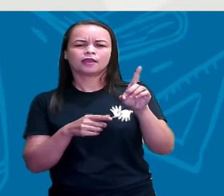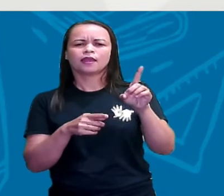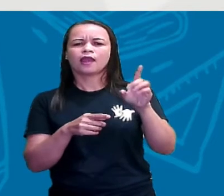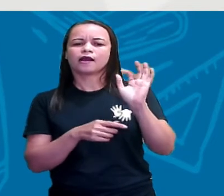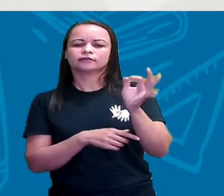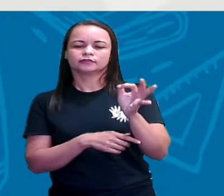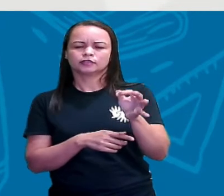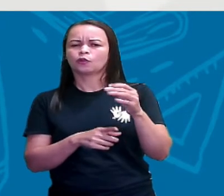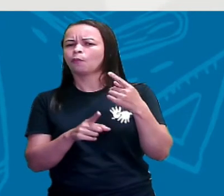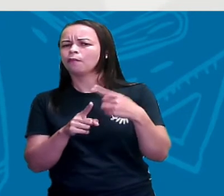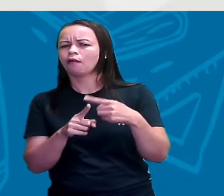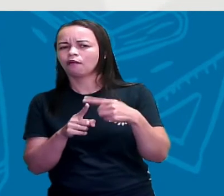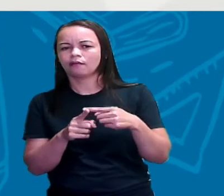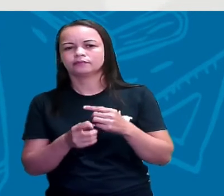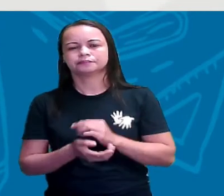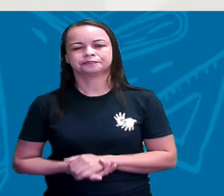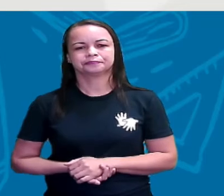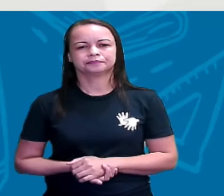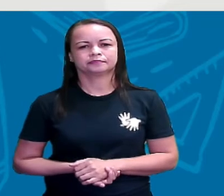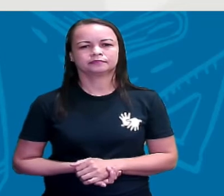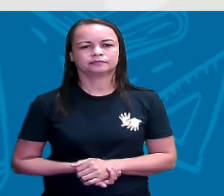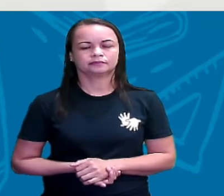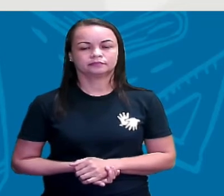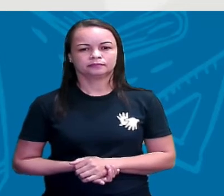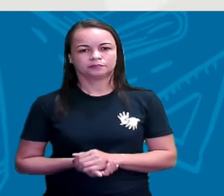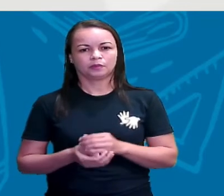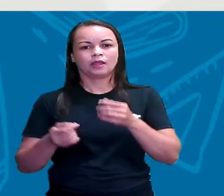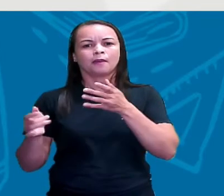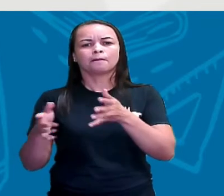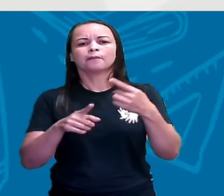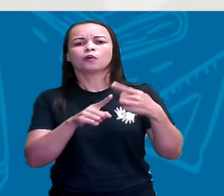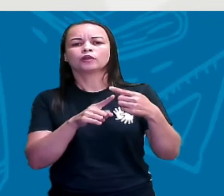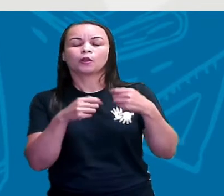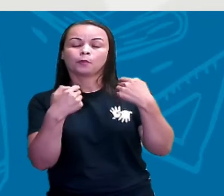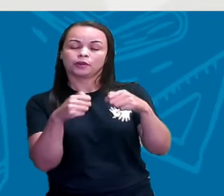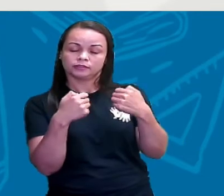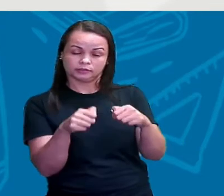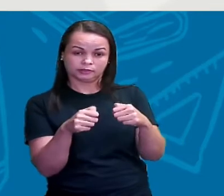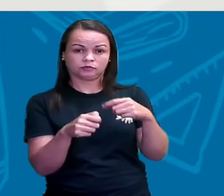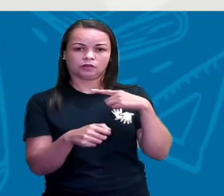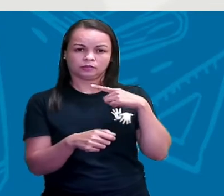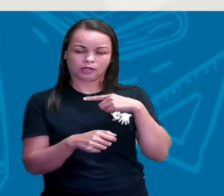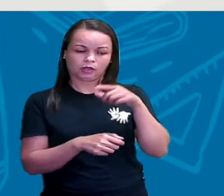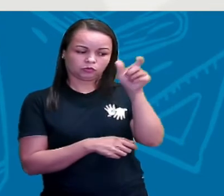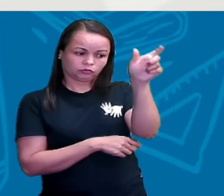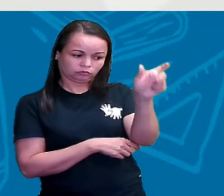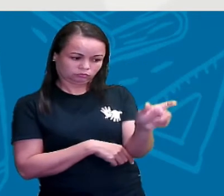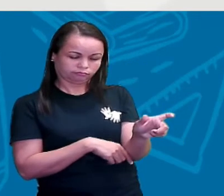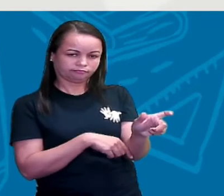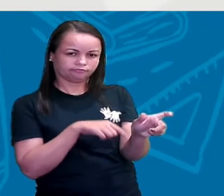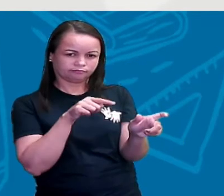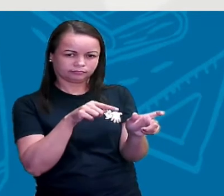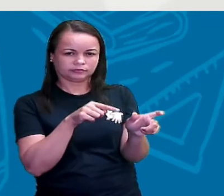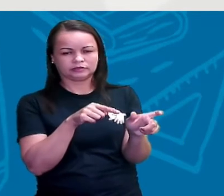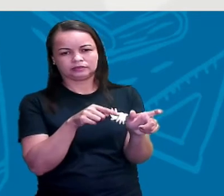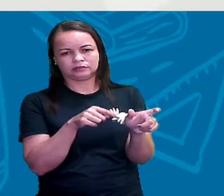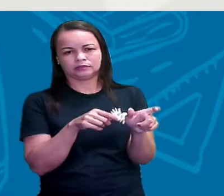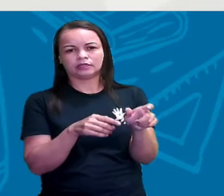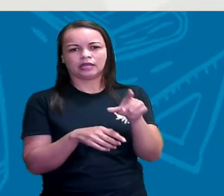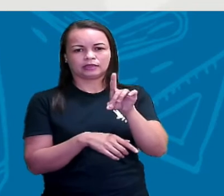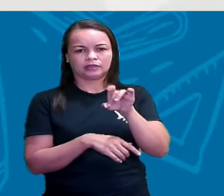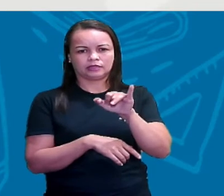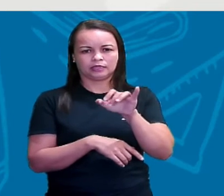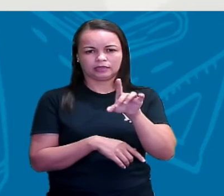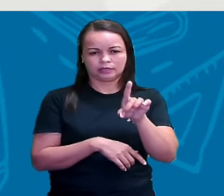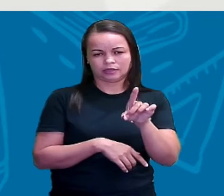D, gente? Por quê? Primeiro eu preciso ter um sujeito, que aí é o he. Didn't. É did